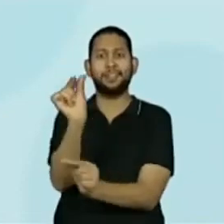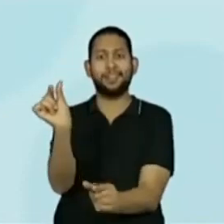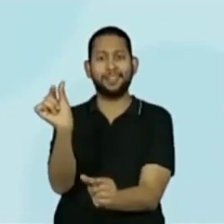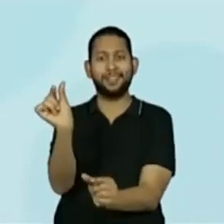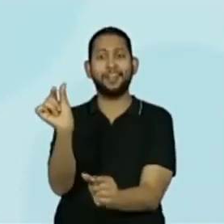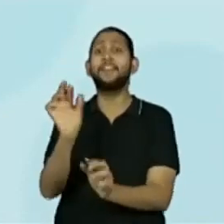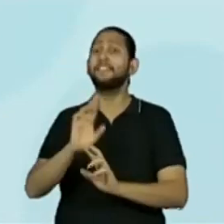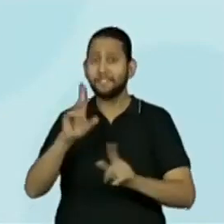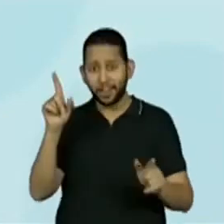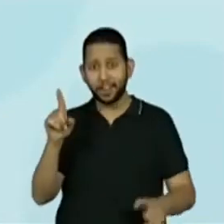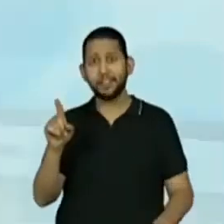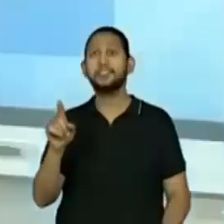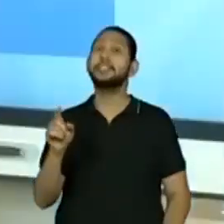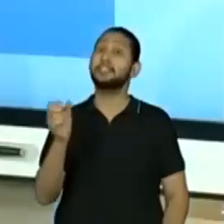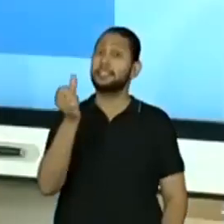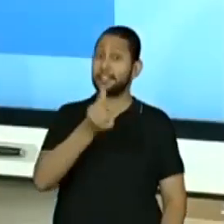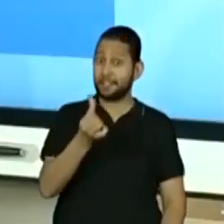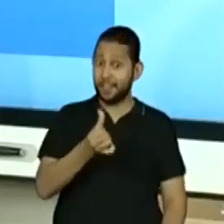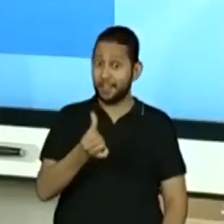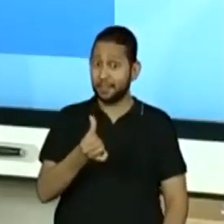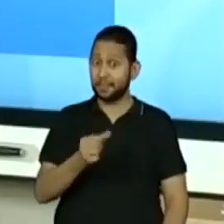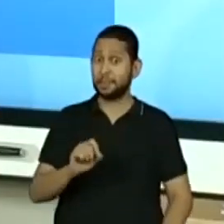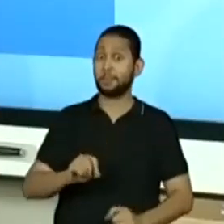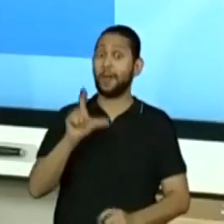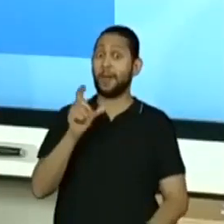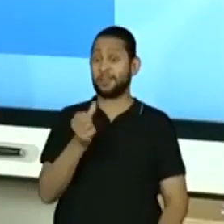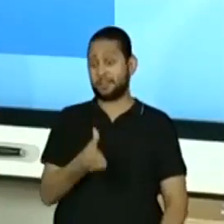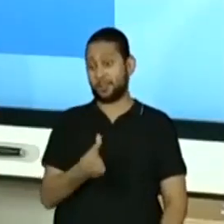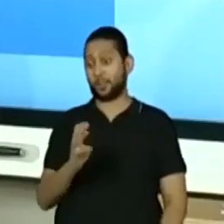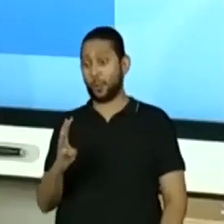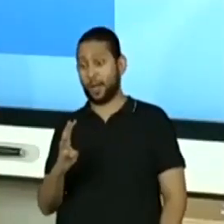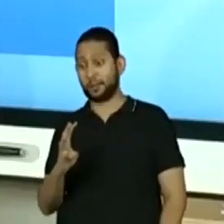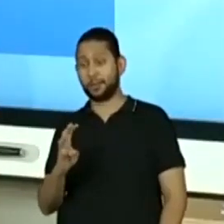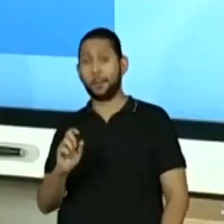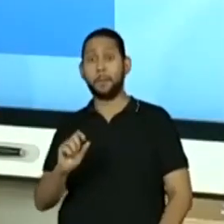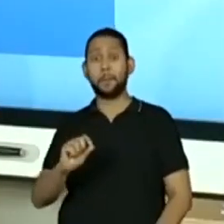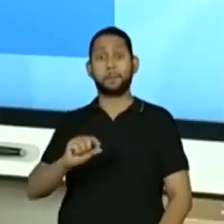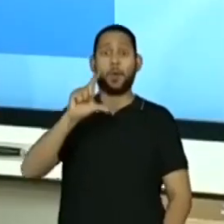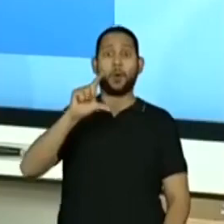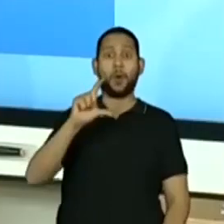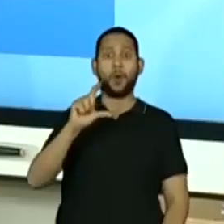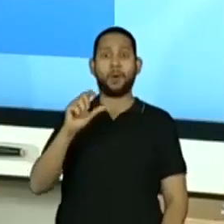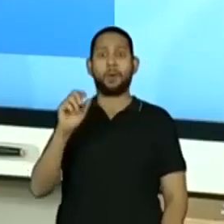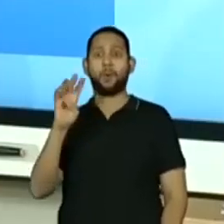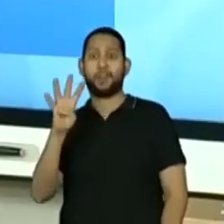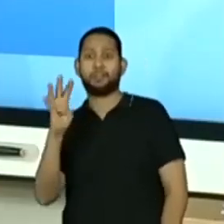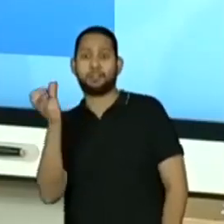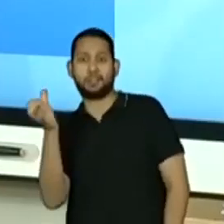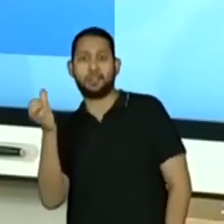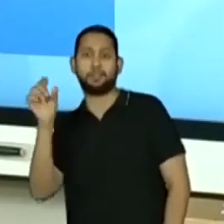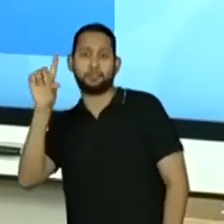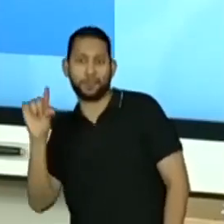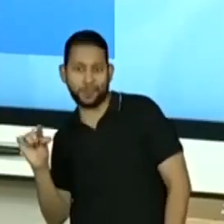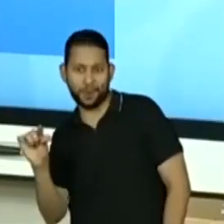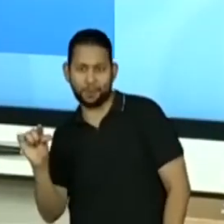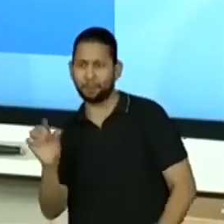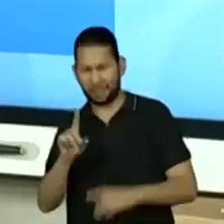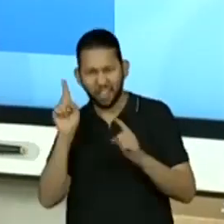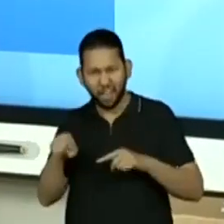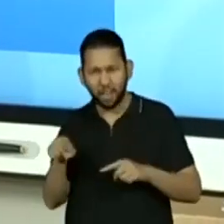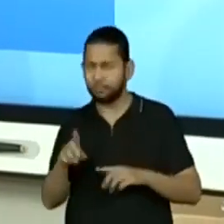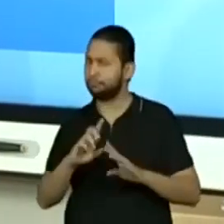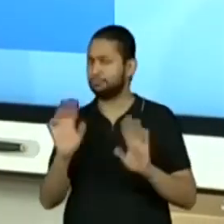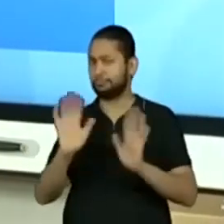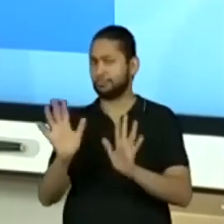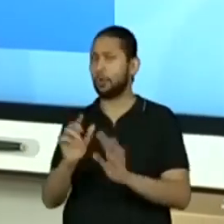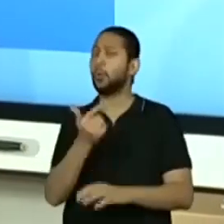ele é maior, ele está na dezena. E isso é bem importante perceber, mas ele não é o próximo número da nossa sequência. Qual